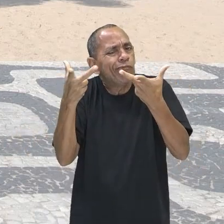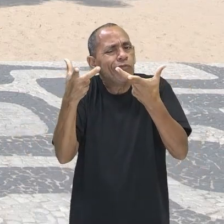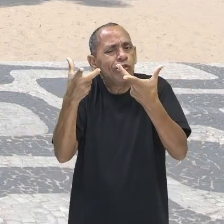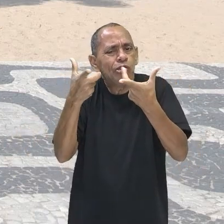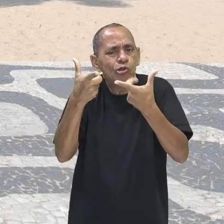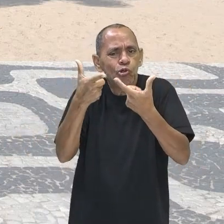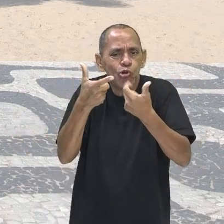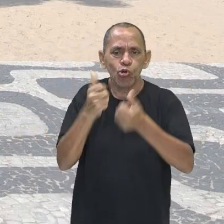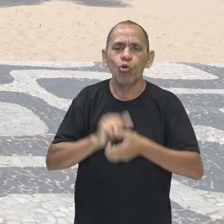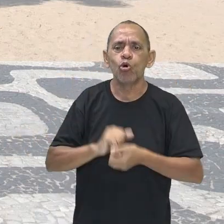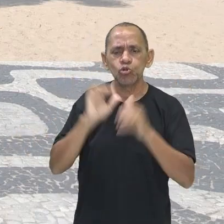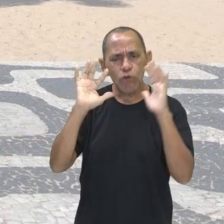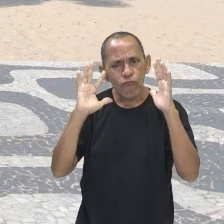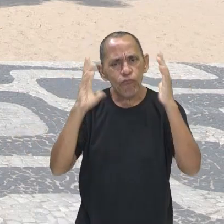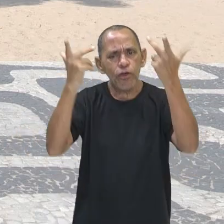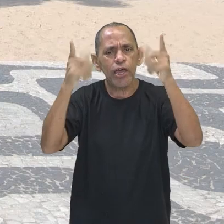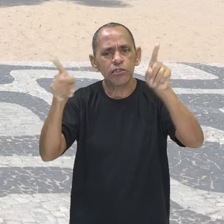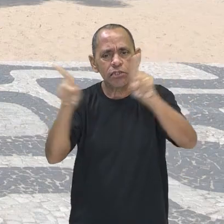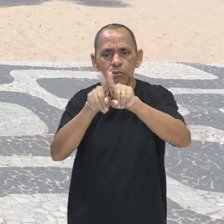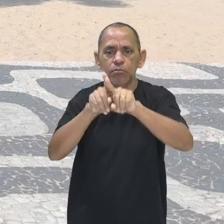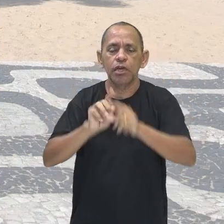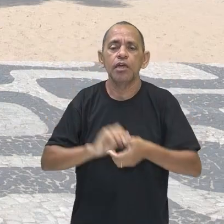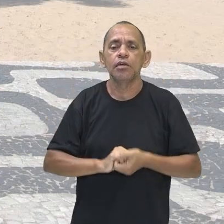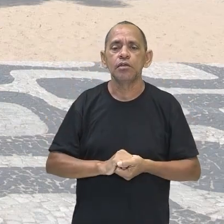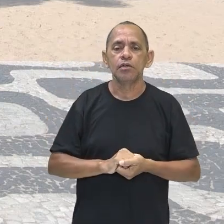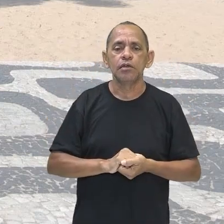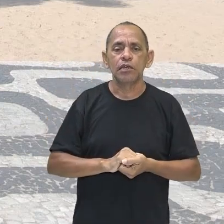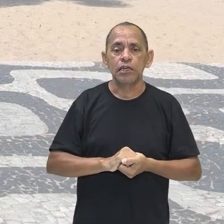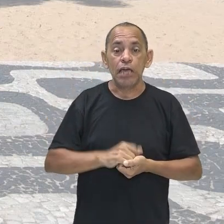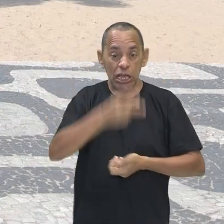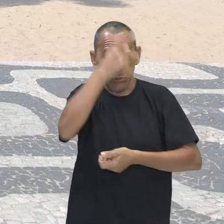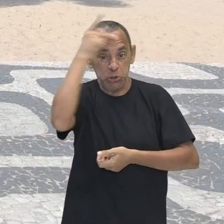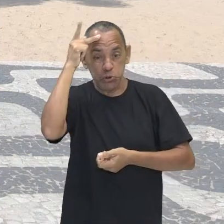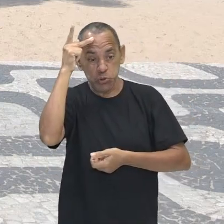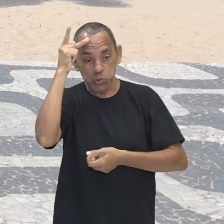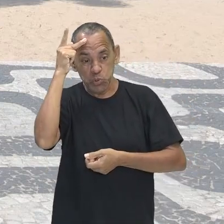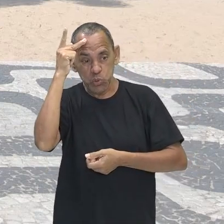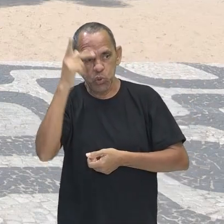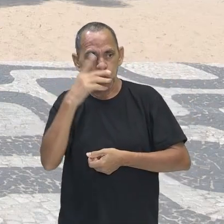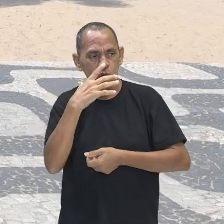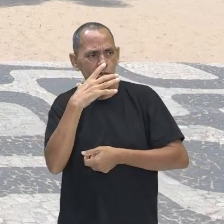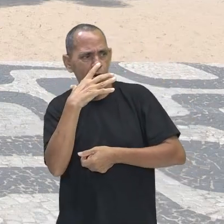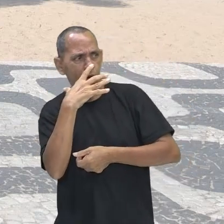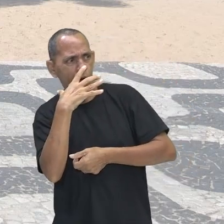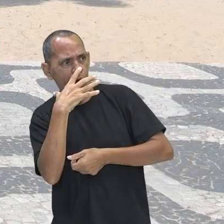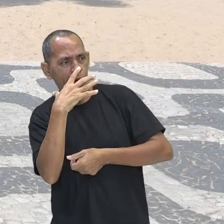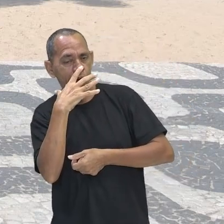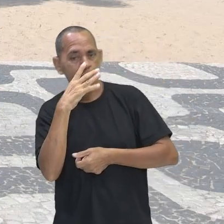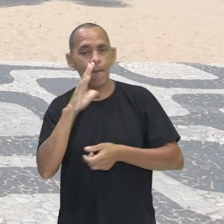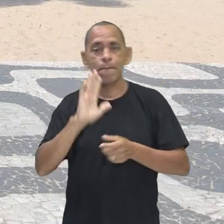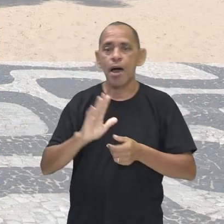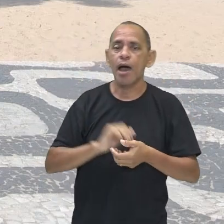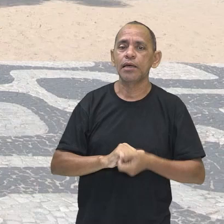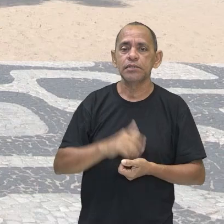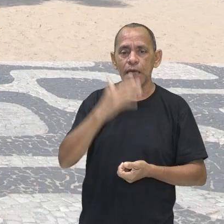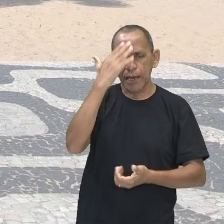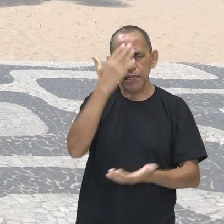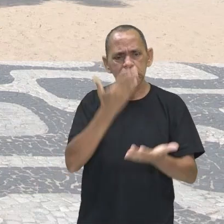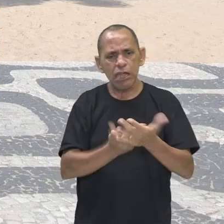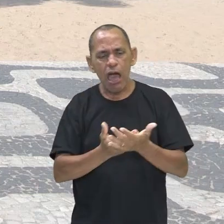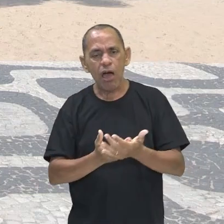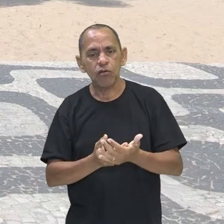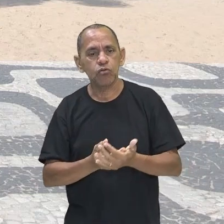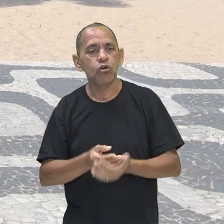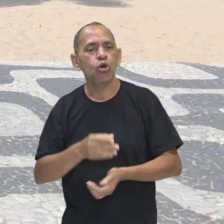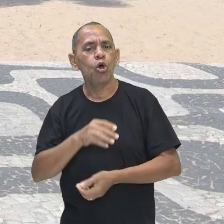ele agiu, de mandar desligar o ar-condicionado dentro do nosso estado, né, um pouquinho quente, mas diz que o show foi um espetáculo.